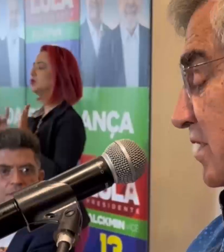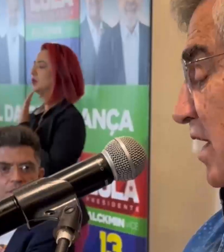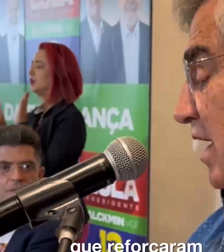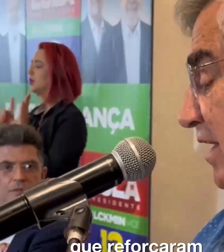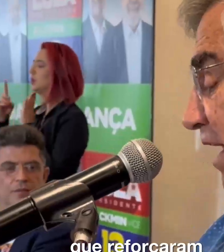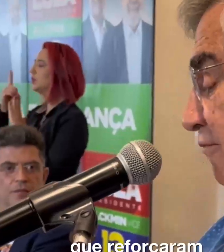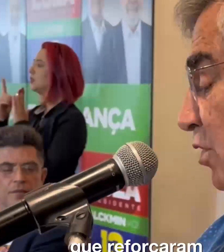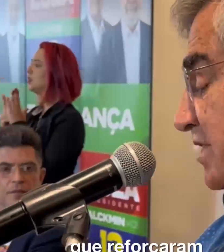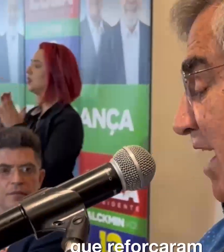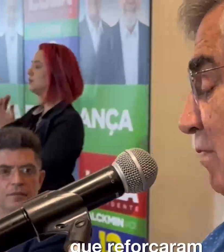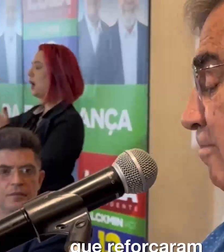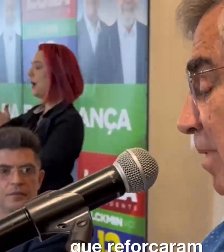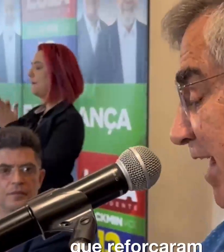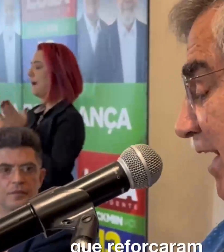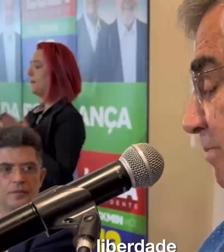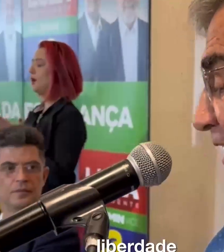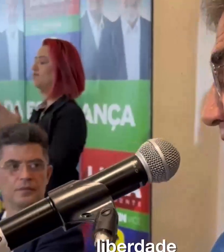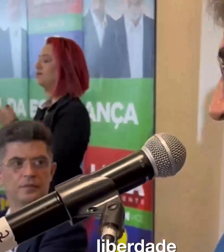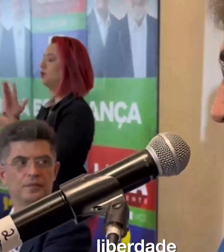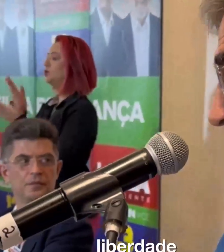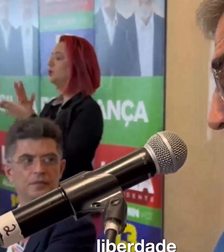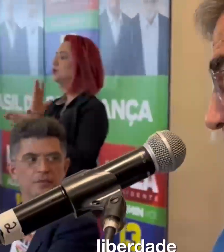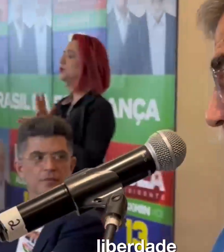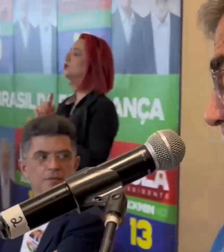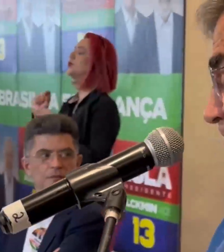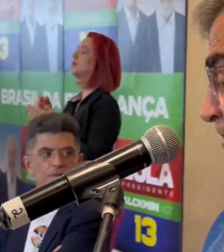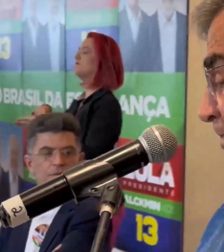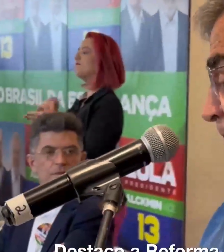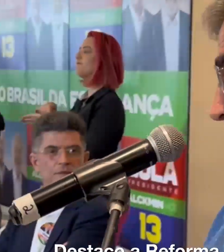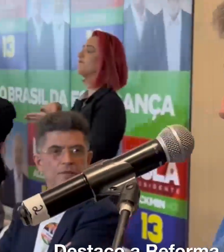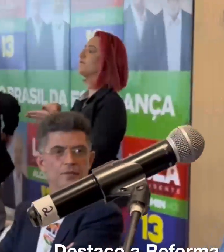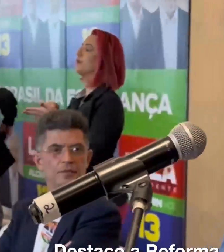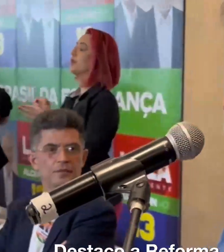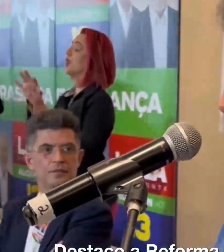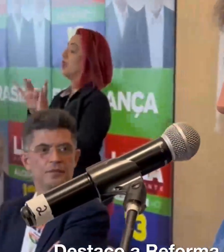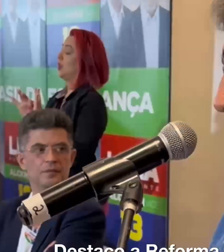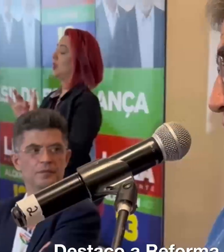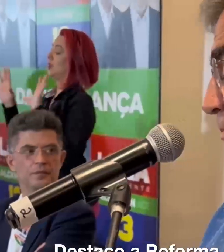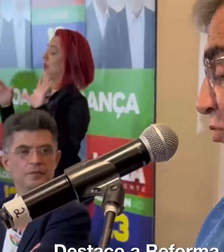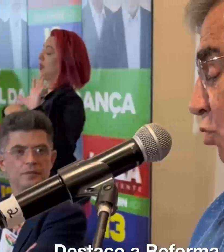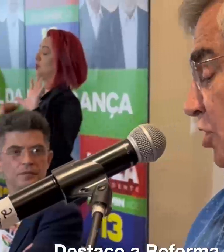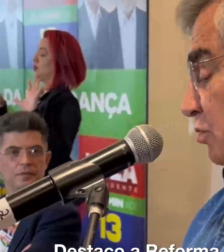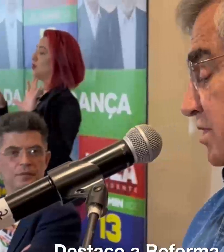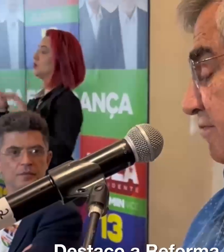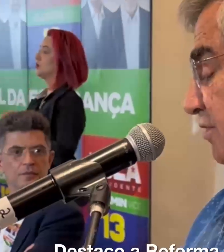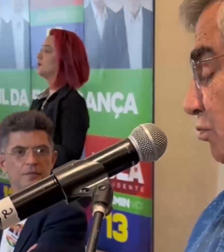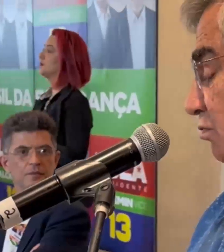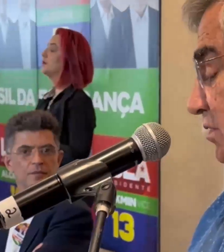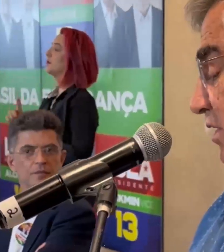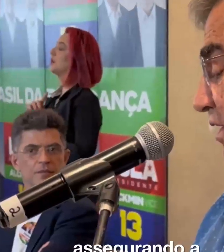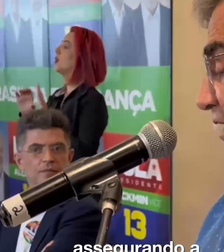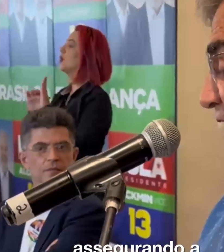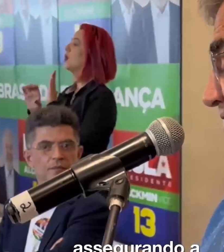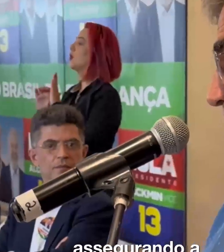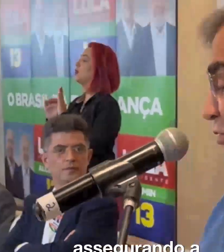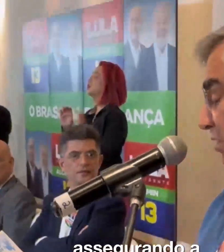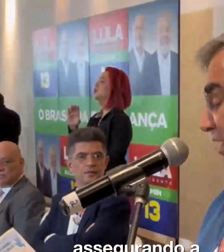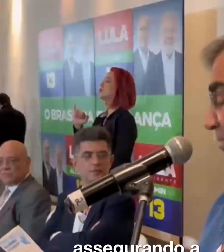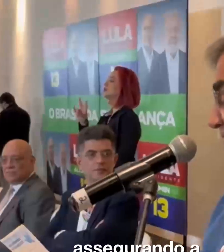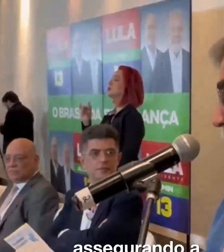decretos e reforçaram a plena liberdade religiosa destaque com a reforma do Código Civil